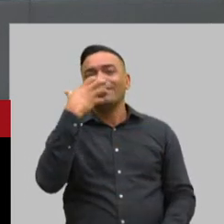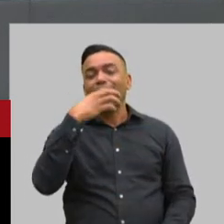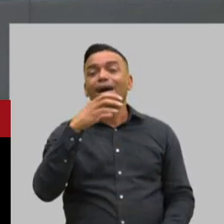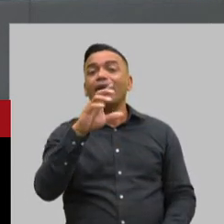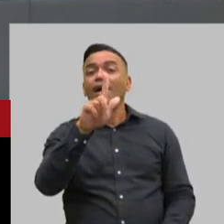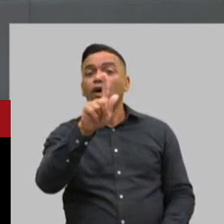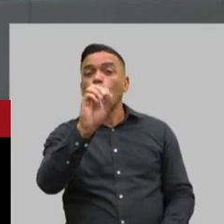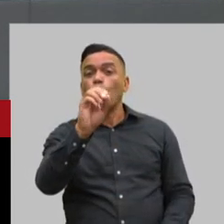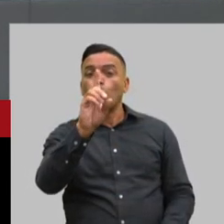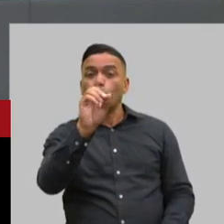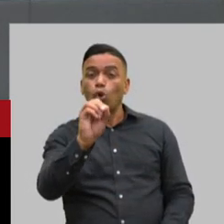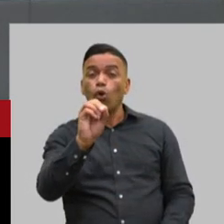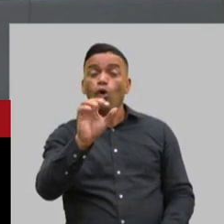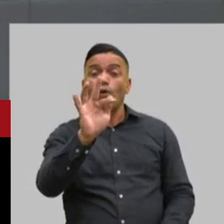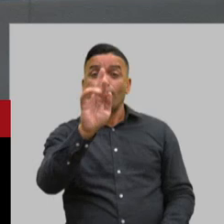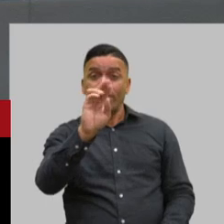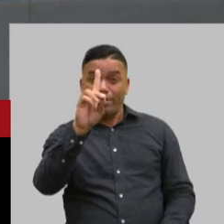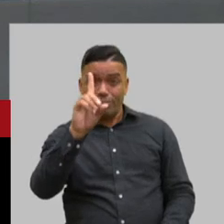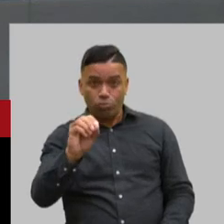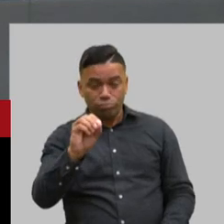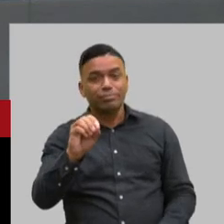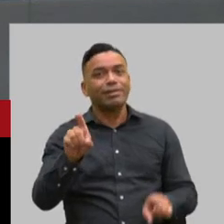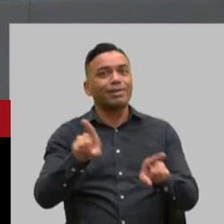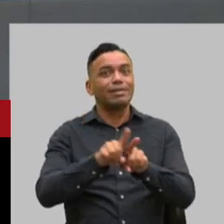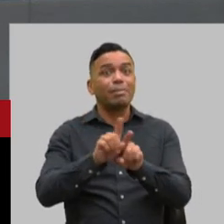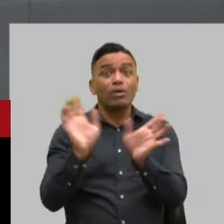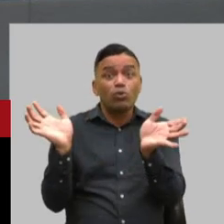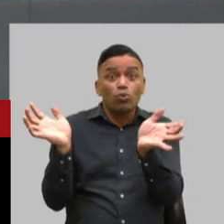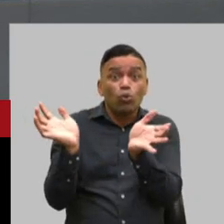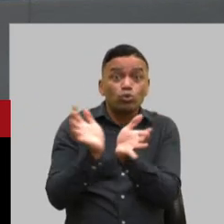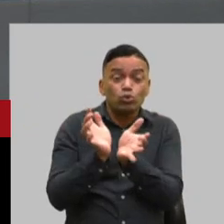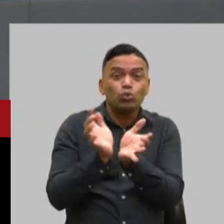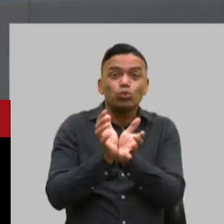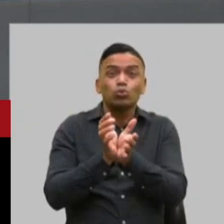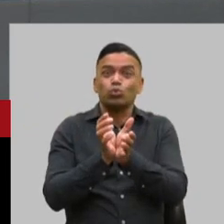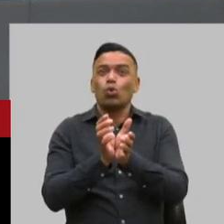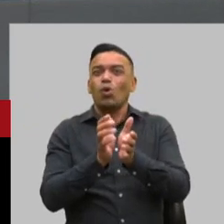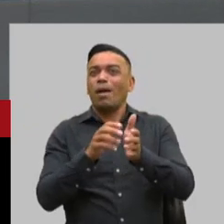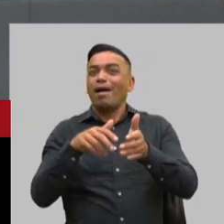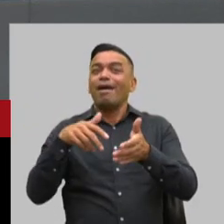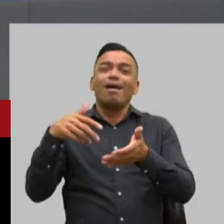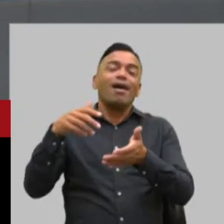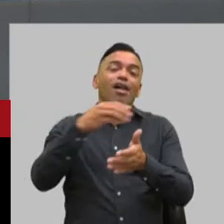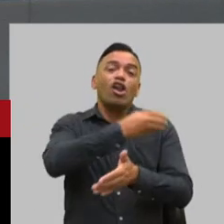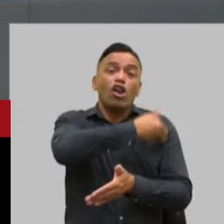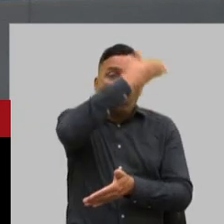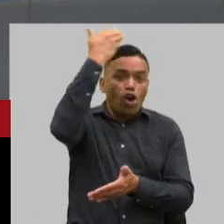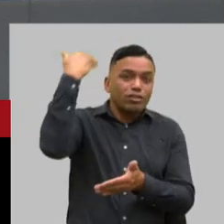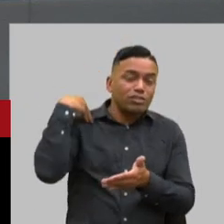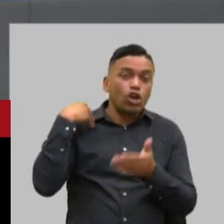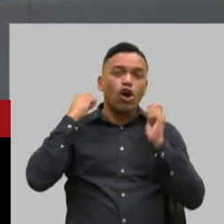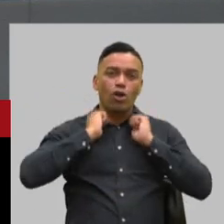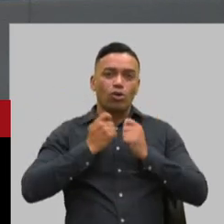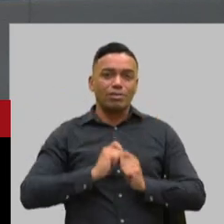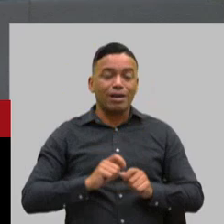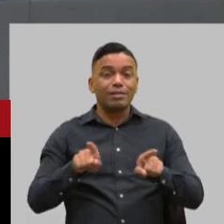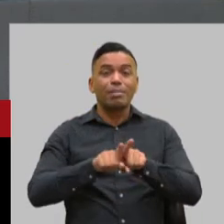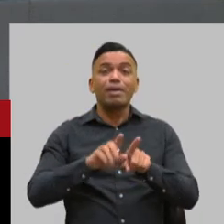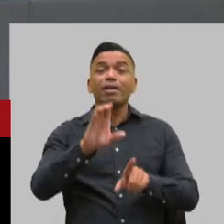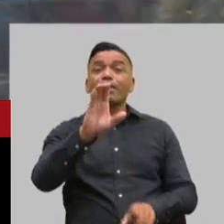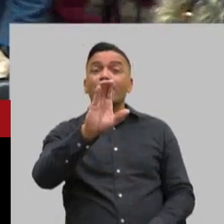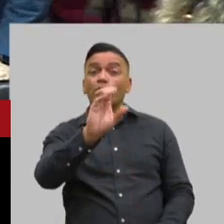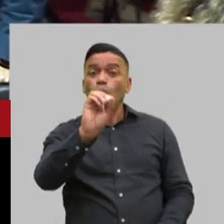assistiremos à apresentação conjunta da Guarda de Moçambique de Nossa Senhora do Rosário e da Guarda de Congado de São Benedito,